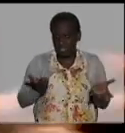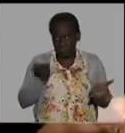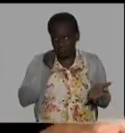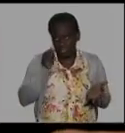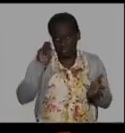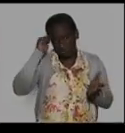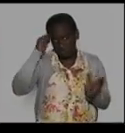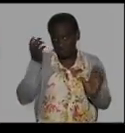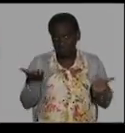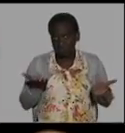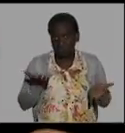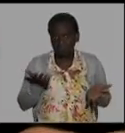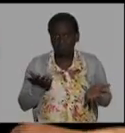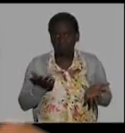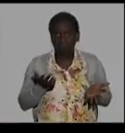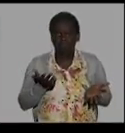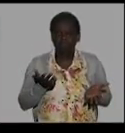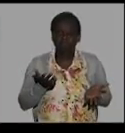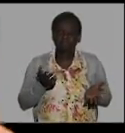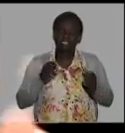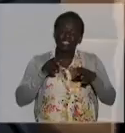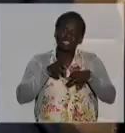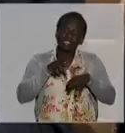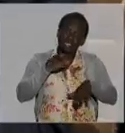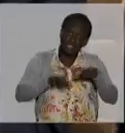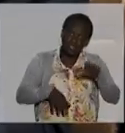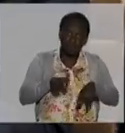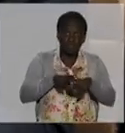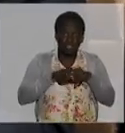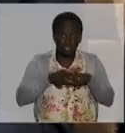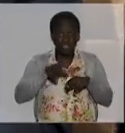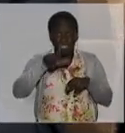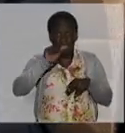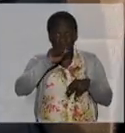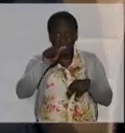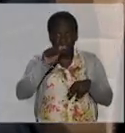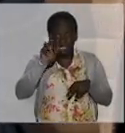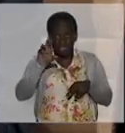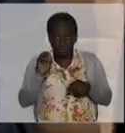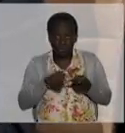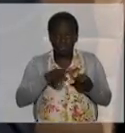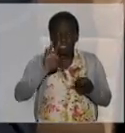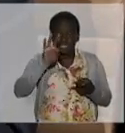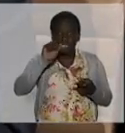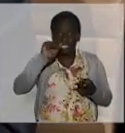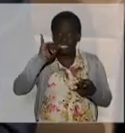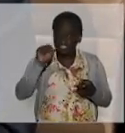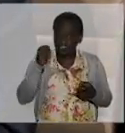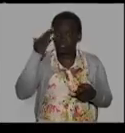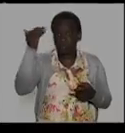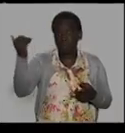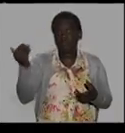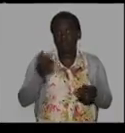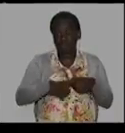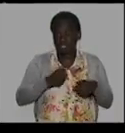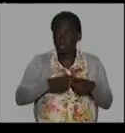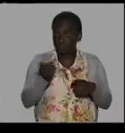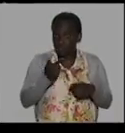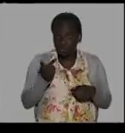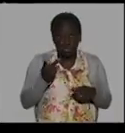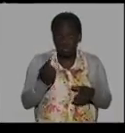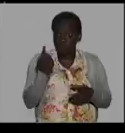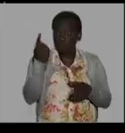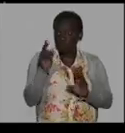ou uma mulher pretinha, né? Assim, acho que talvez por isso o casal Lázaro e Thaís façam tanto sucesso. Porque eles